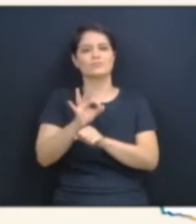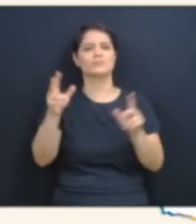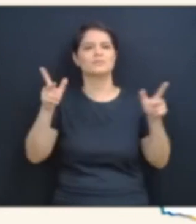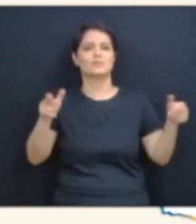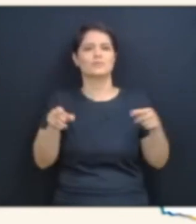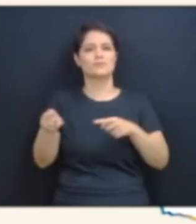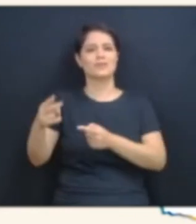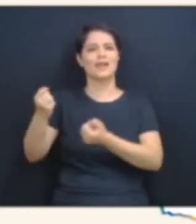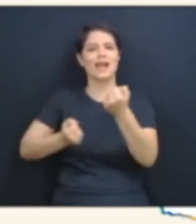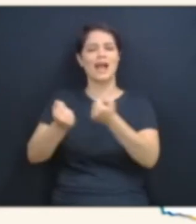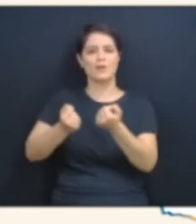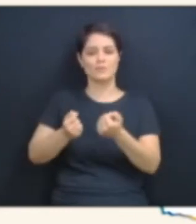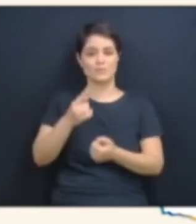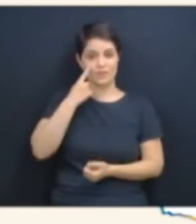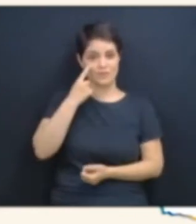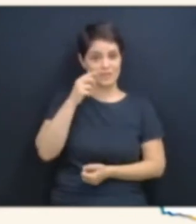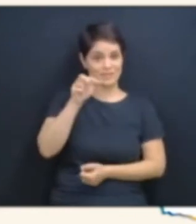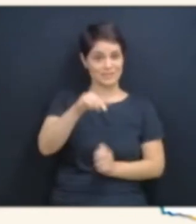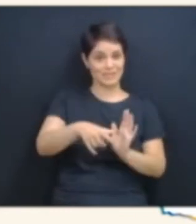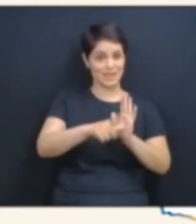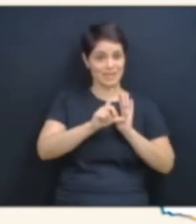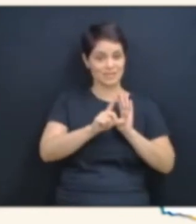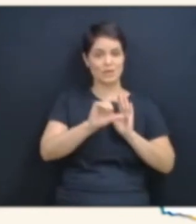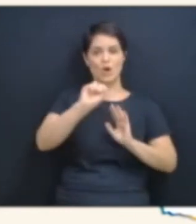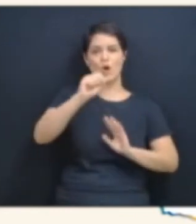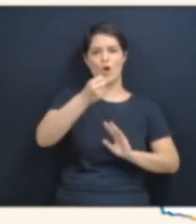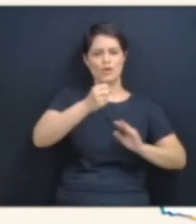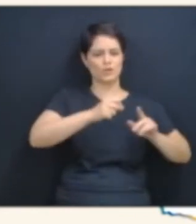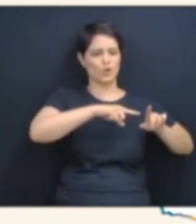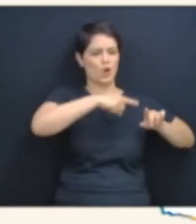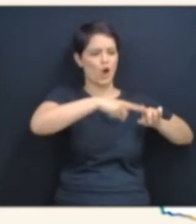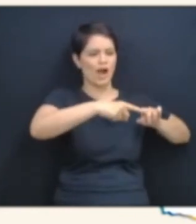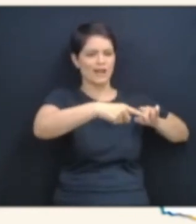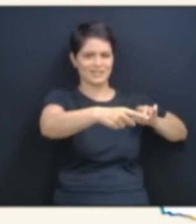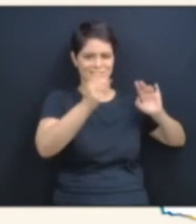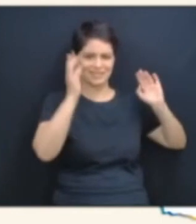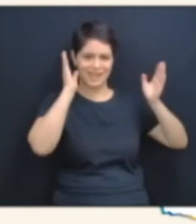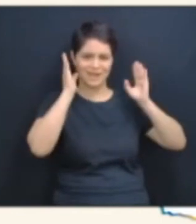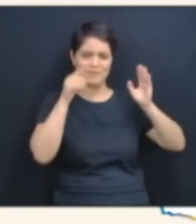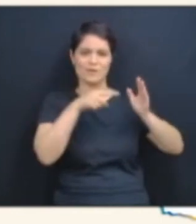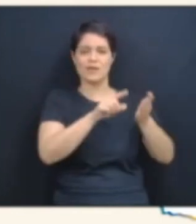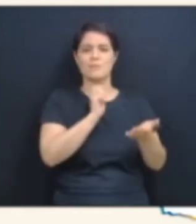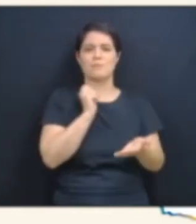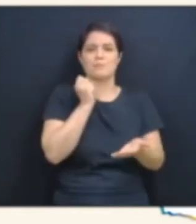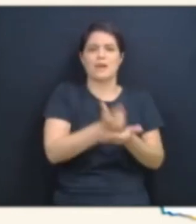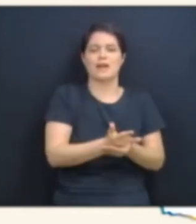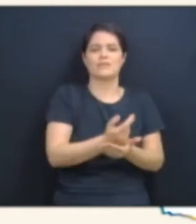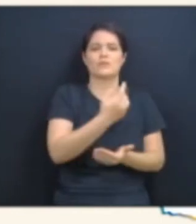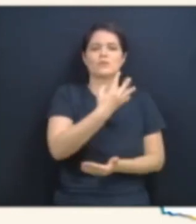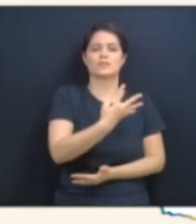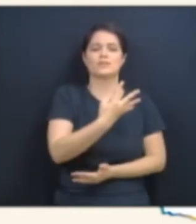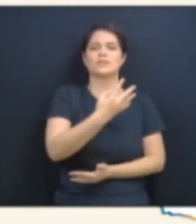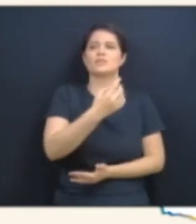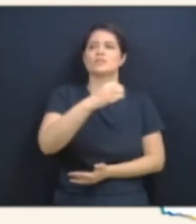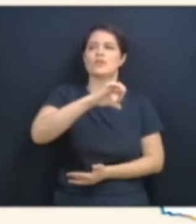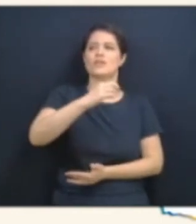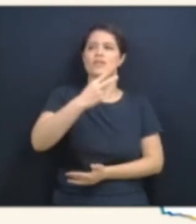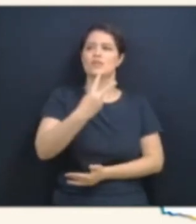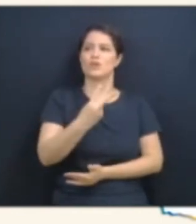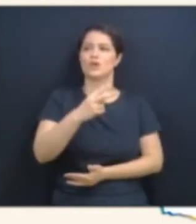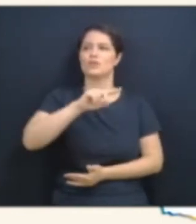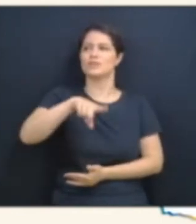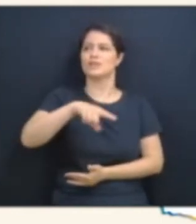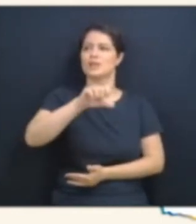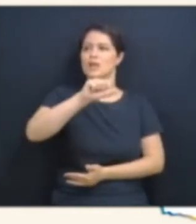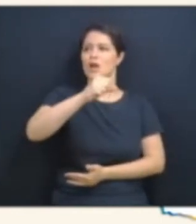lote 1, ele pagava, na concessão passada, R$ 492,80. No modelo do edital, que é